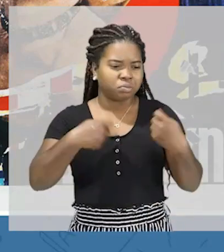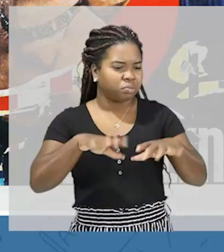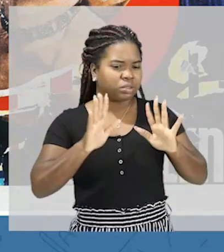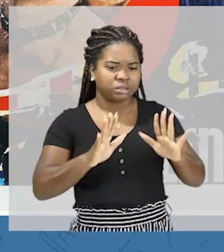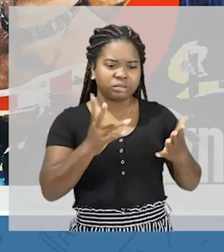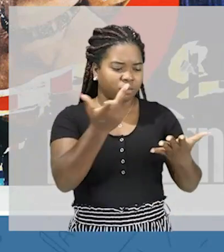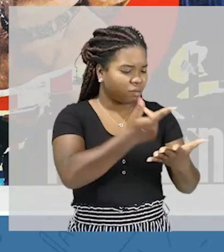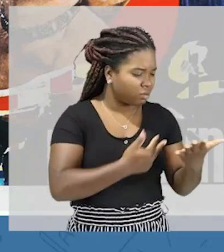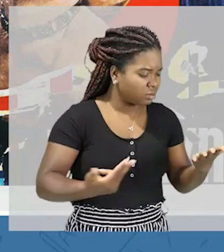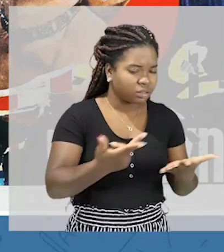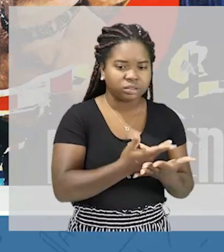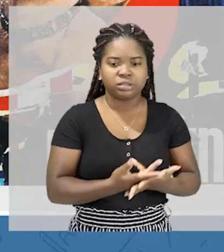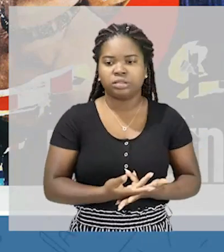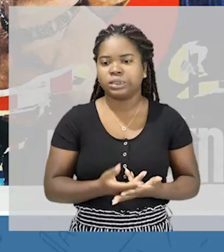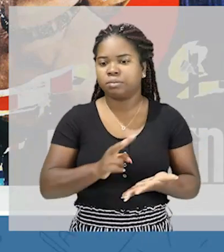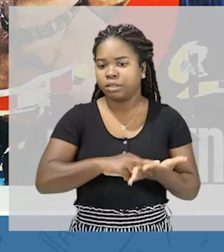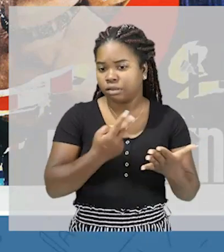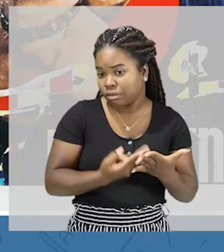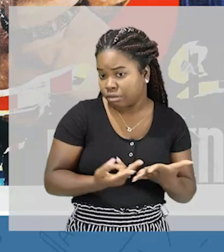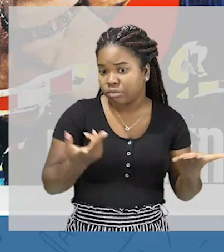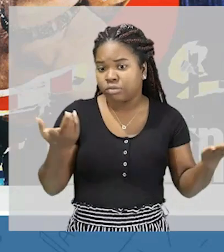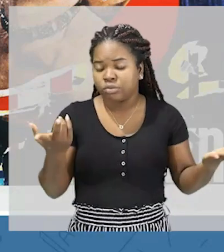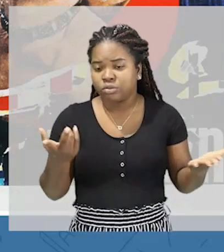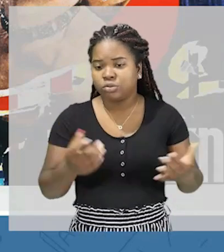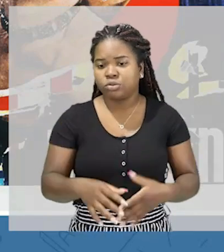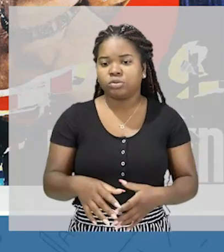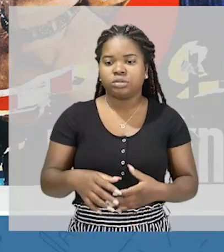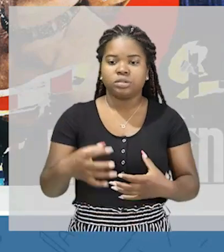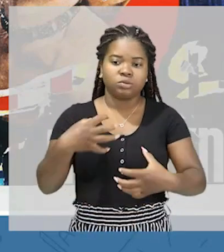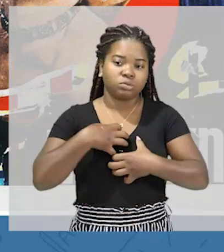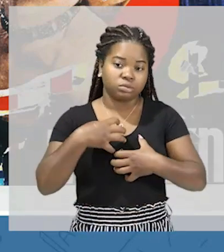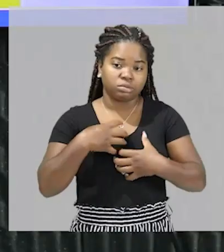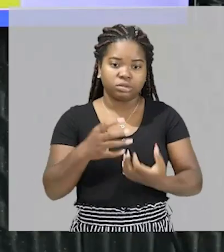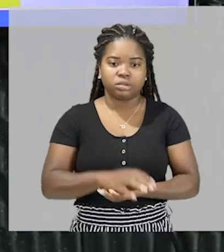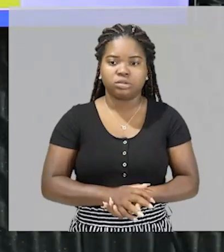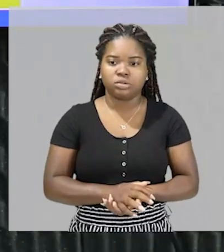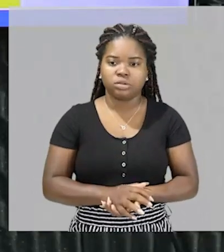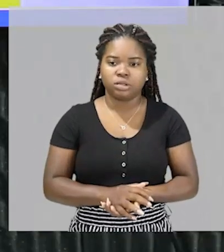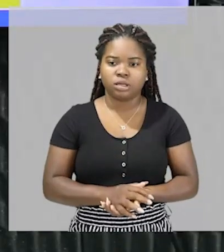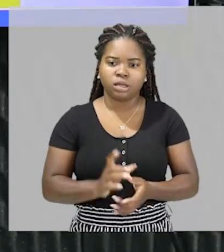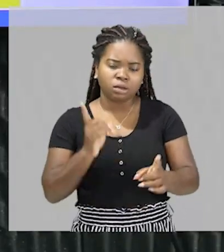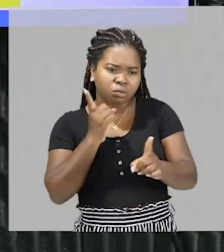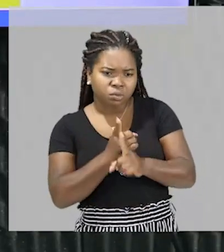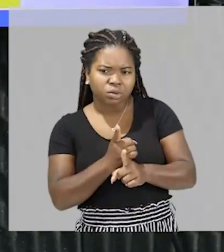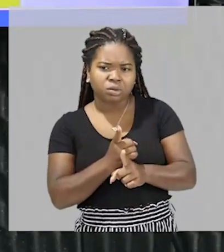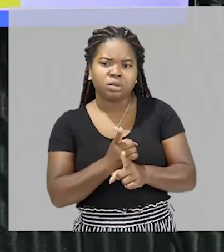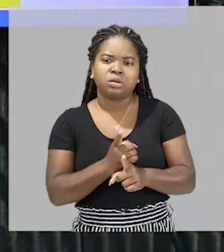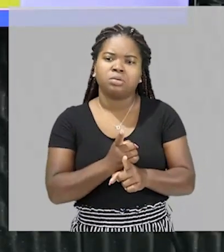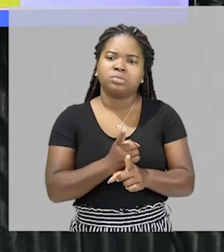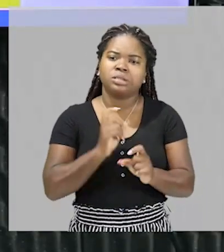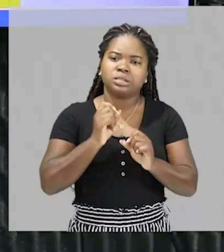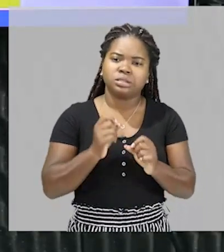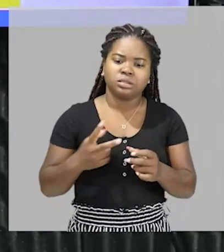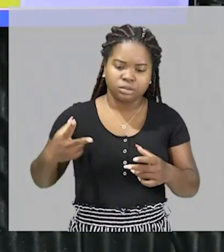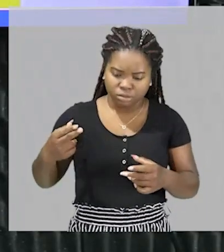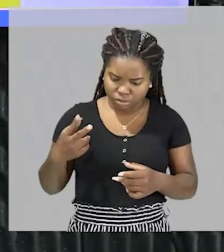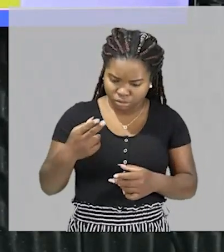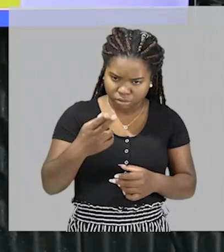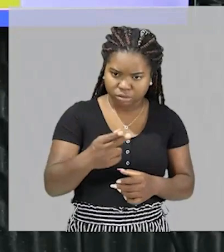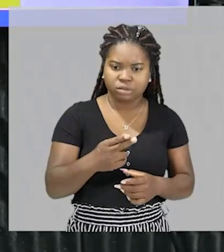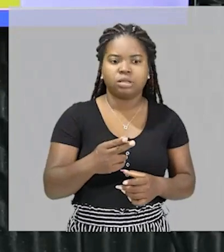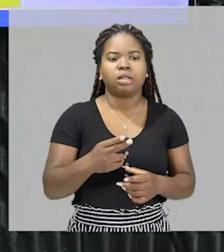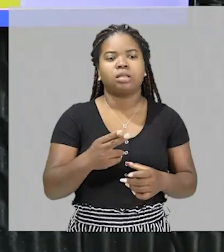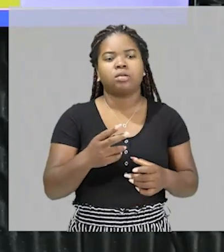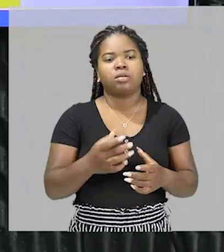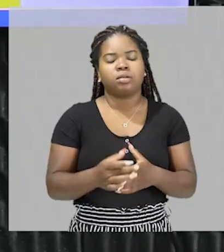E ele descobriu na técnica da colagem e decolagem, essa mistura de elementos, uma forma de expressar, e ele é advogado, uma